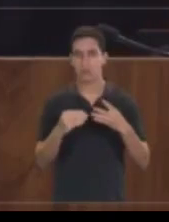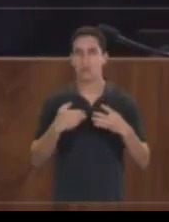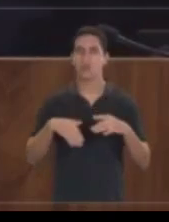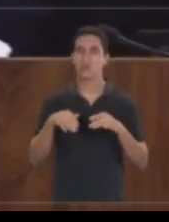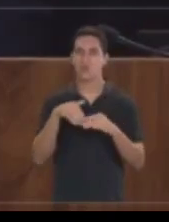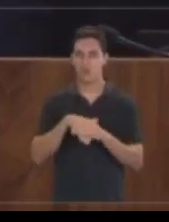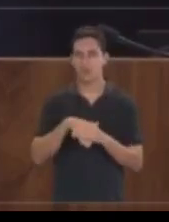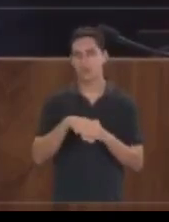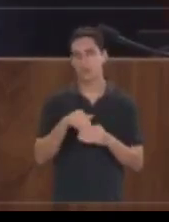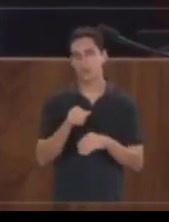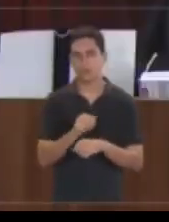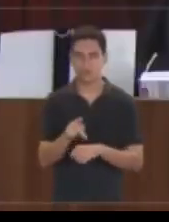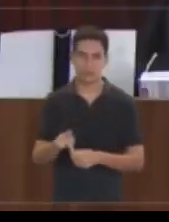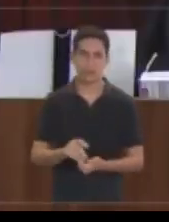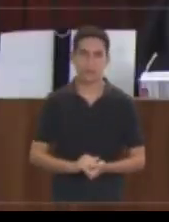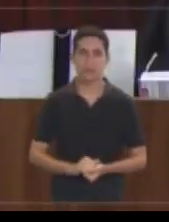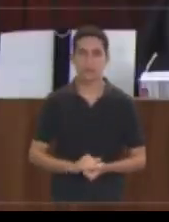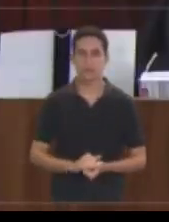voto, presidente.